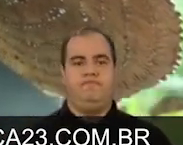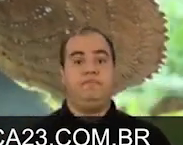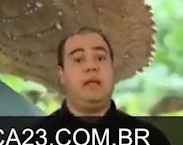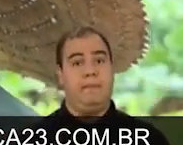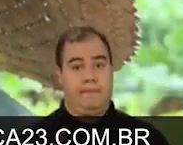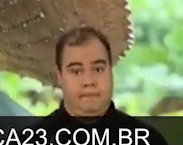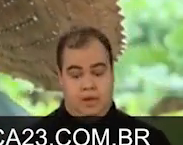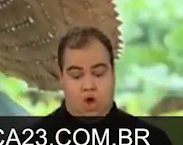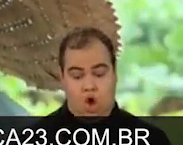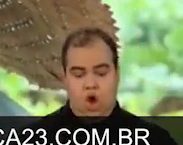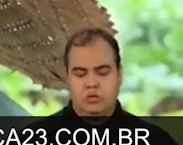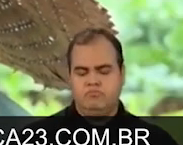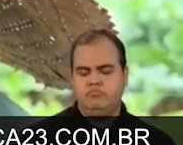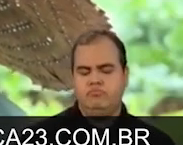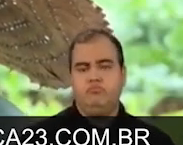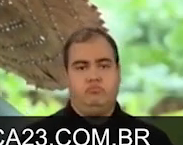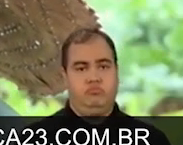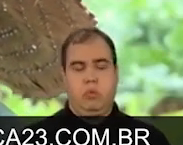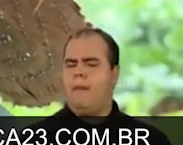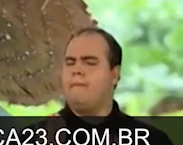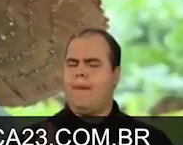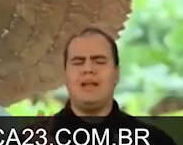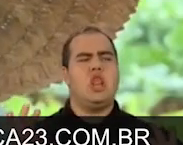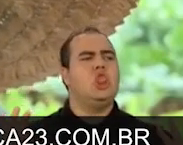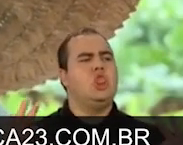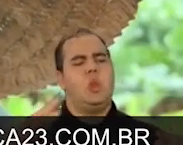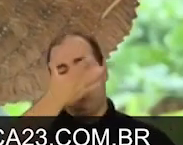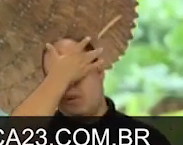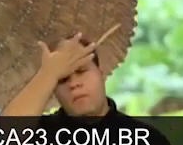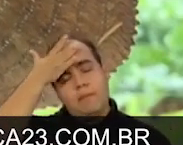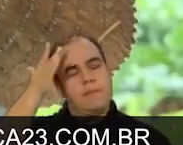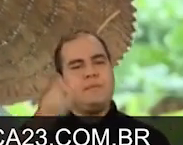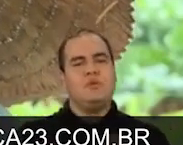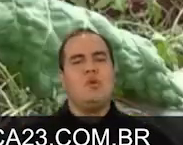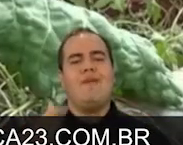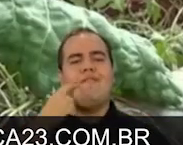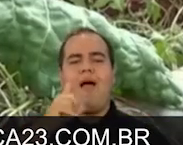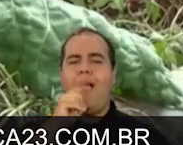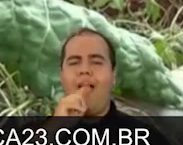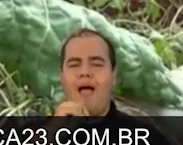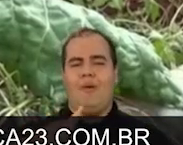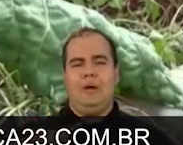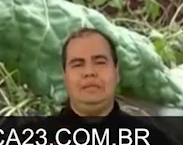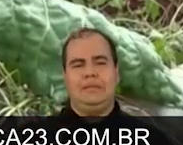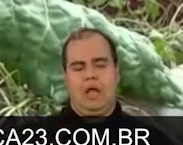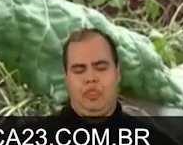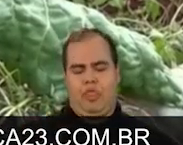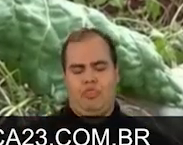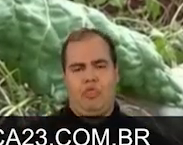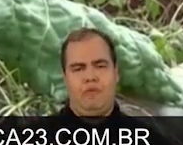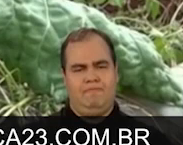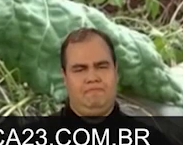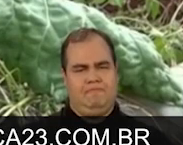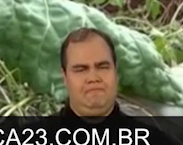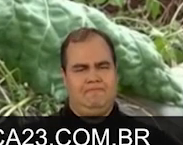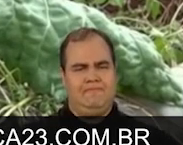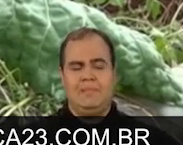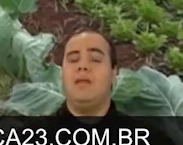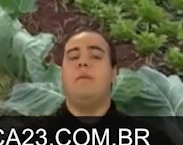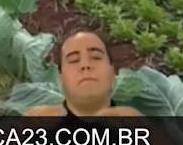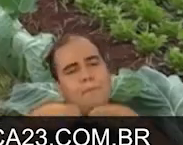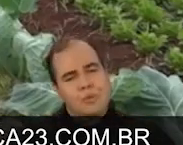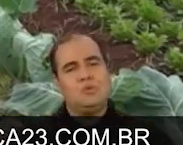horta, como na de todo mundo que produz, o excesso de água, ela traz muito fungo, bactéria, e de modo geral